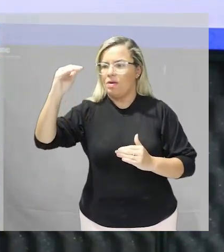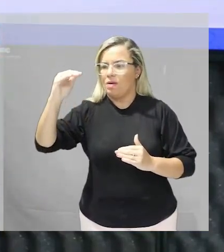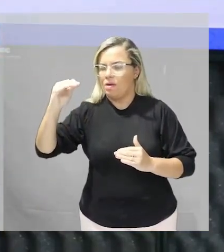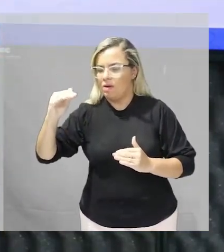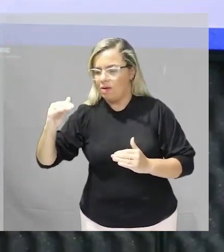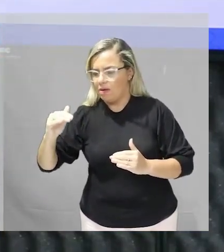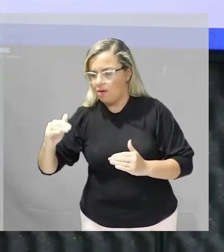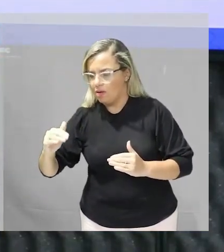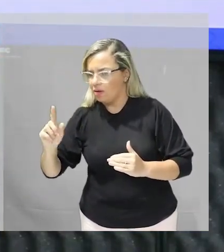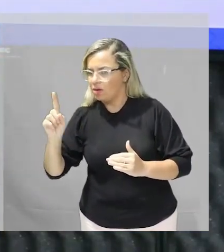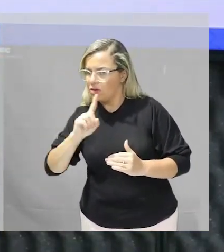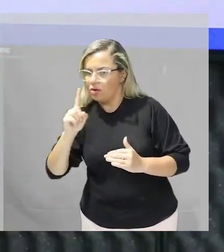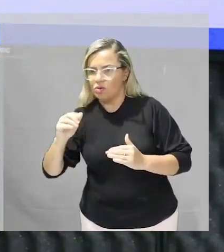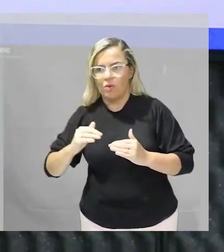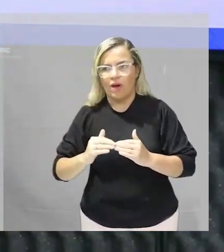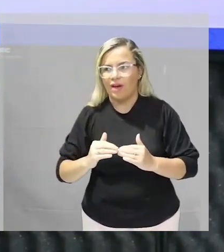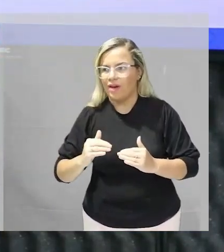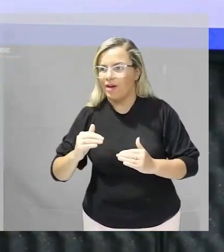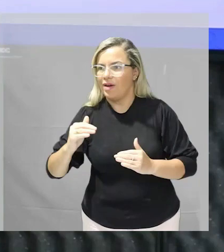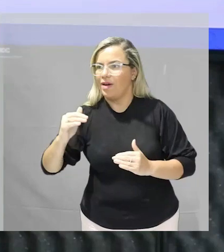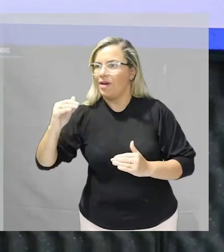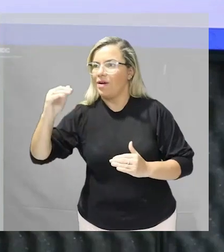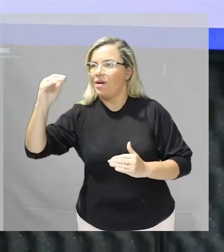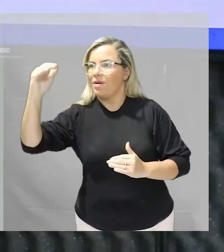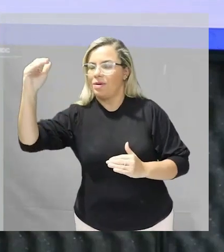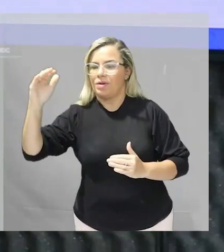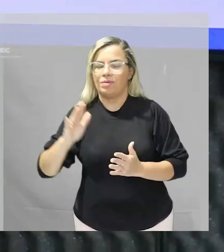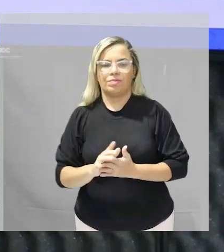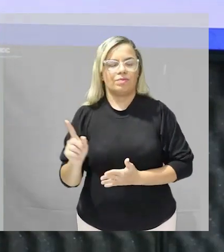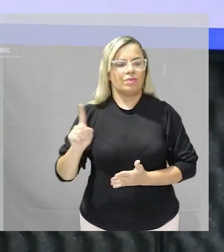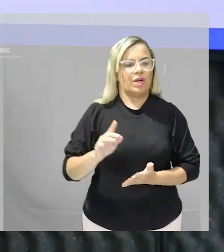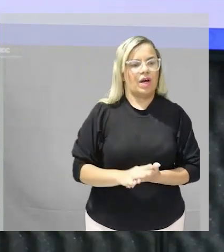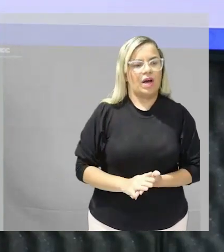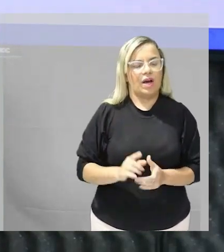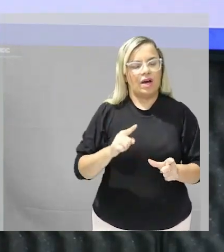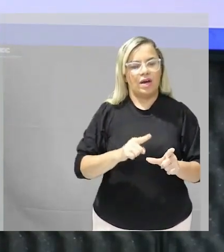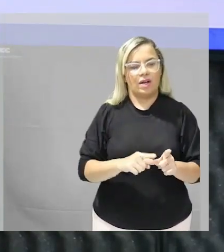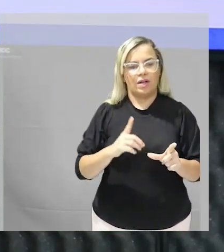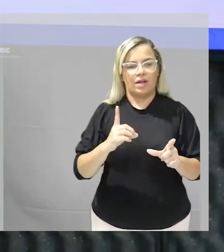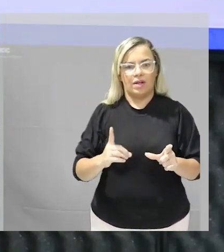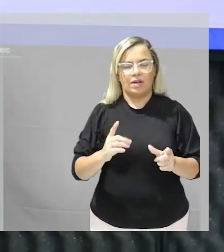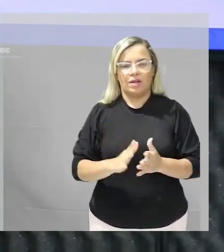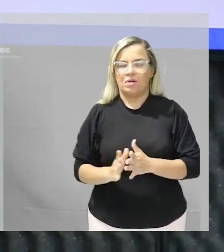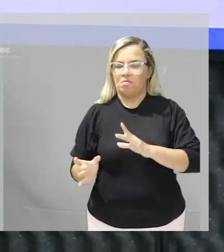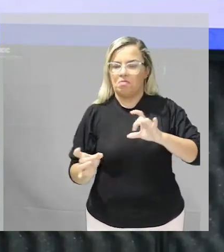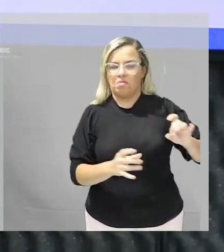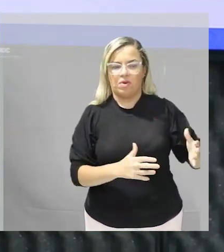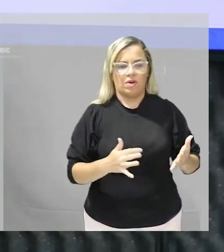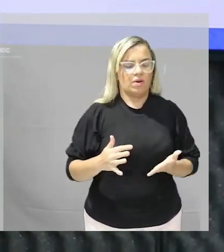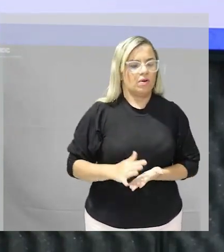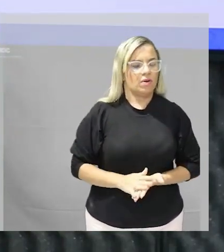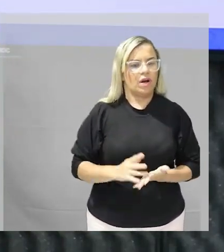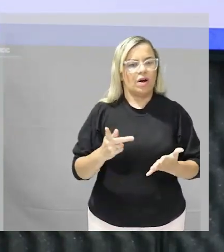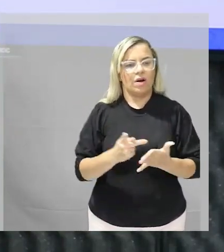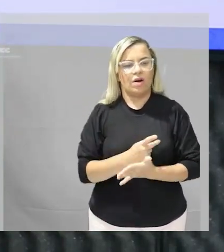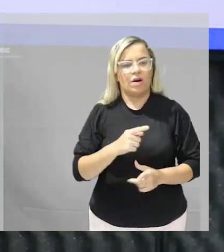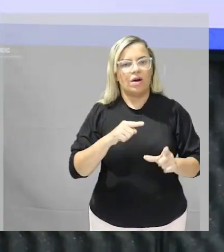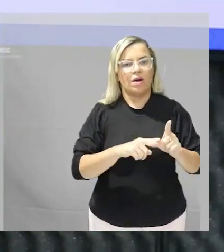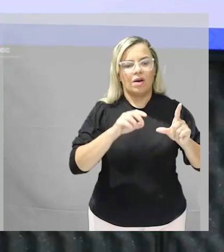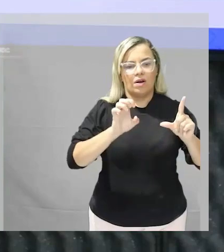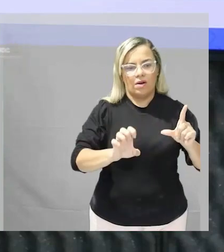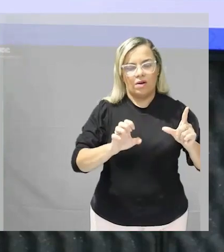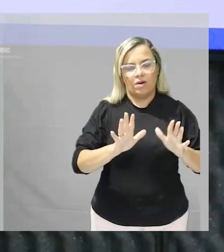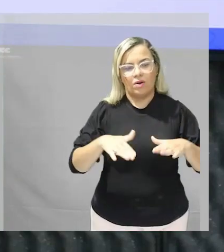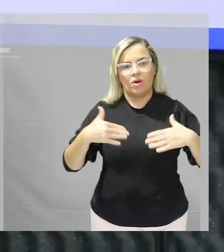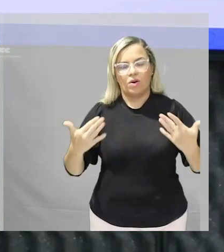essa aqui a gente não tem mais nem como defender essa letra D também tá fora observa que só sobrou a letra e como o